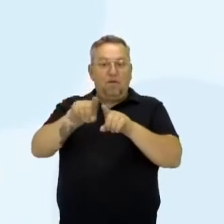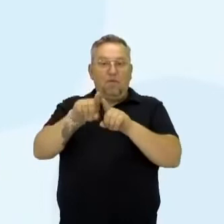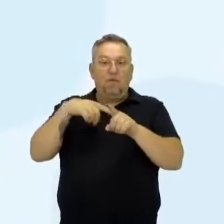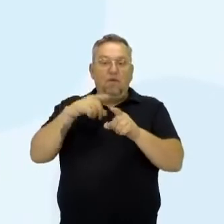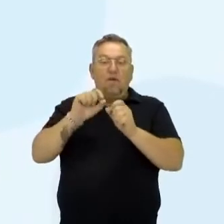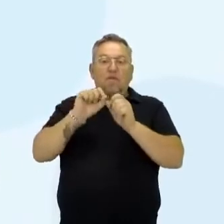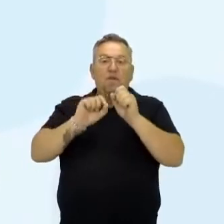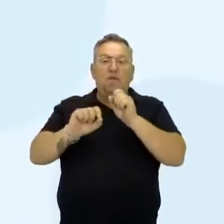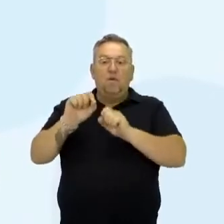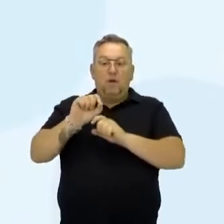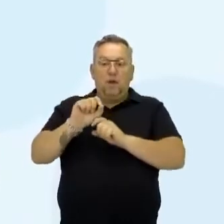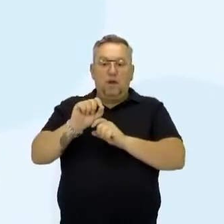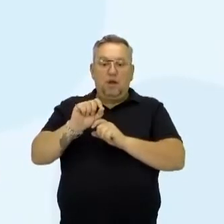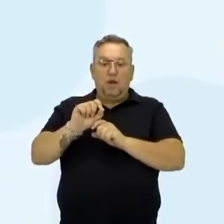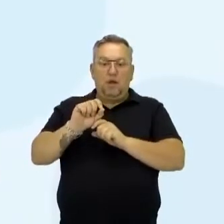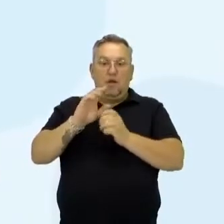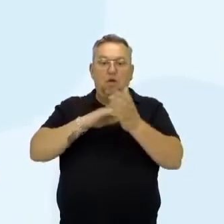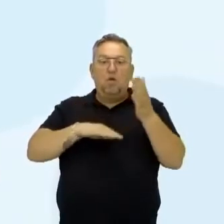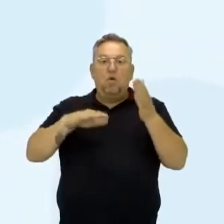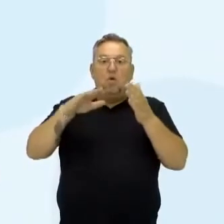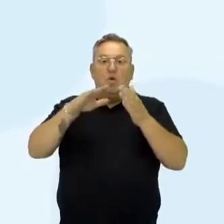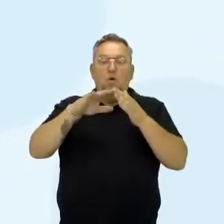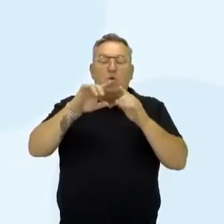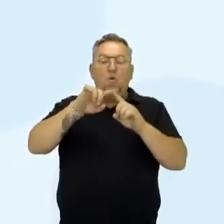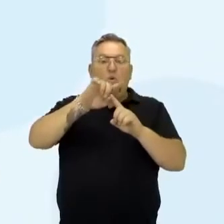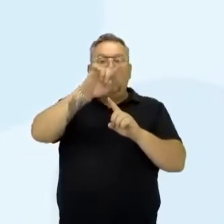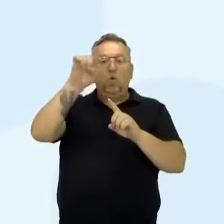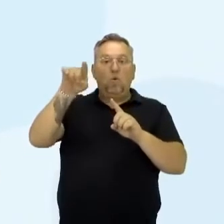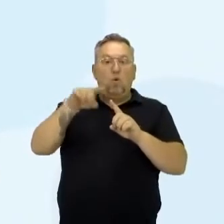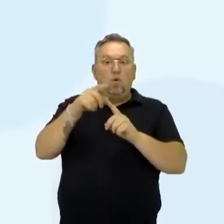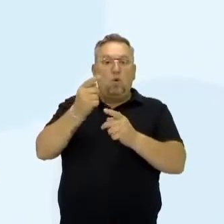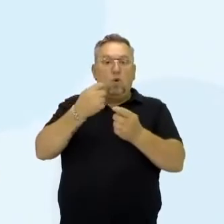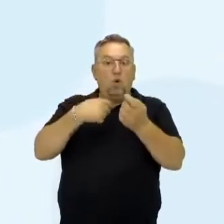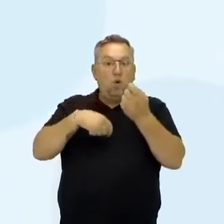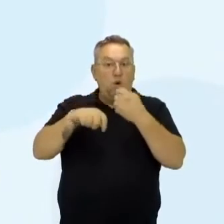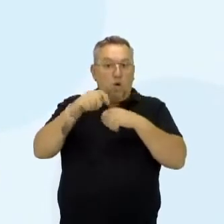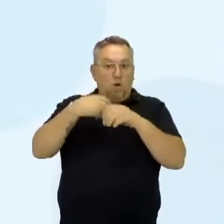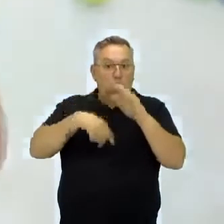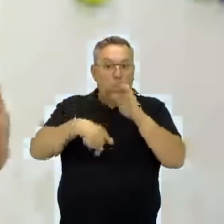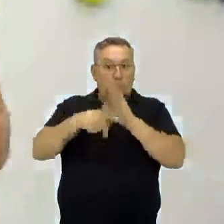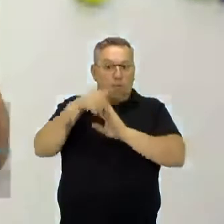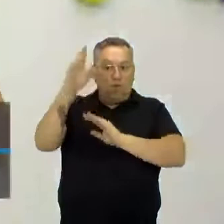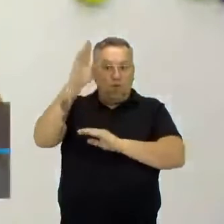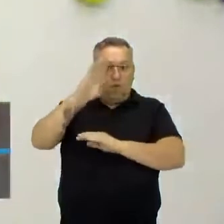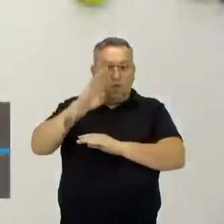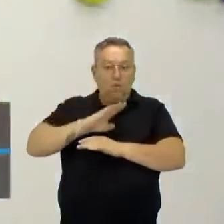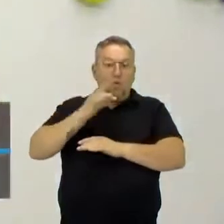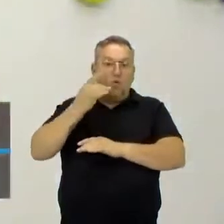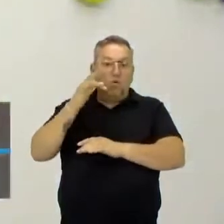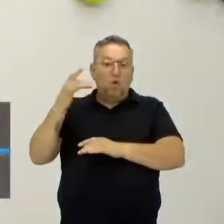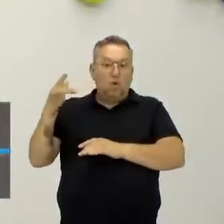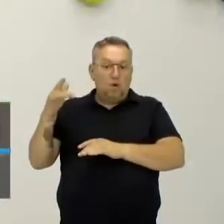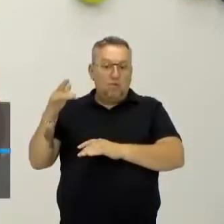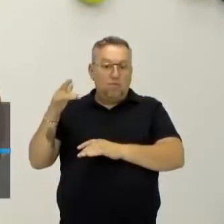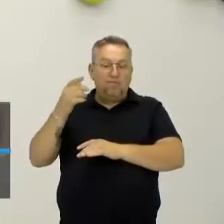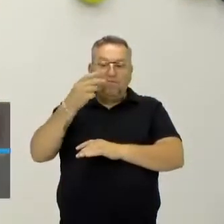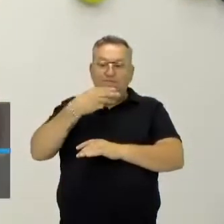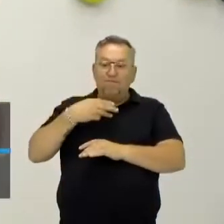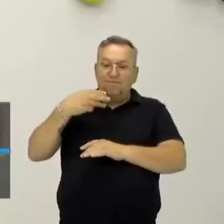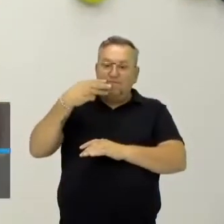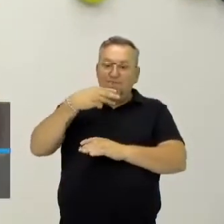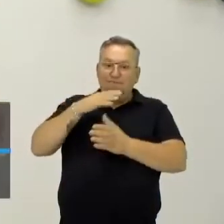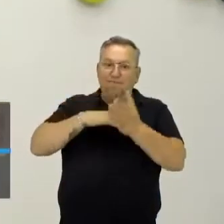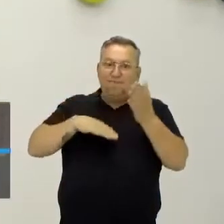um parênteses. Todos os ciclos econômicos do Brasil, né, o ciclo do café, do ouro, do açúcar,